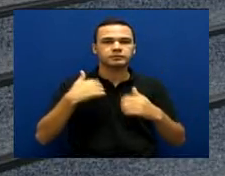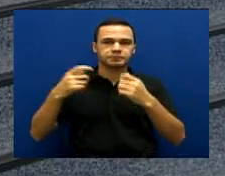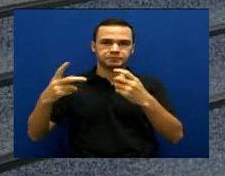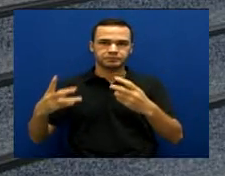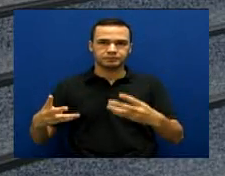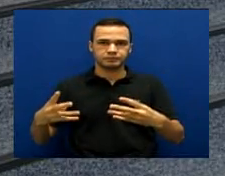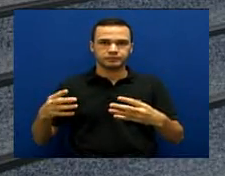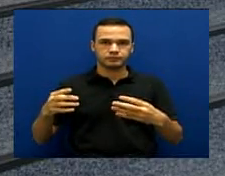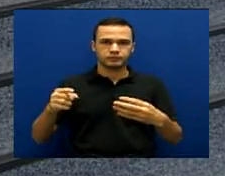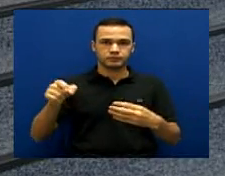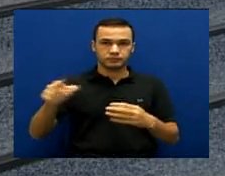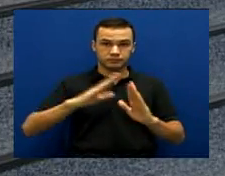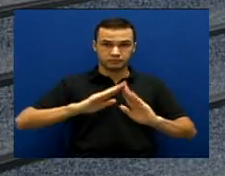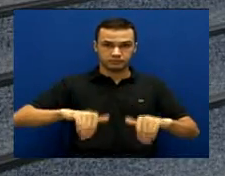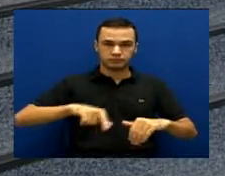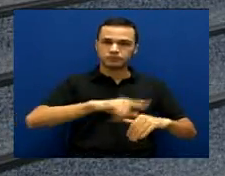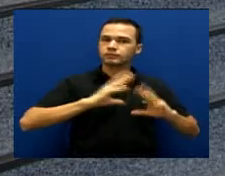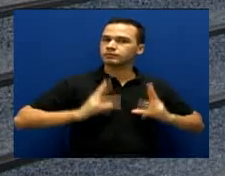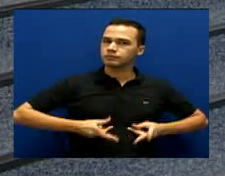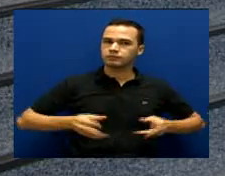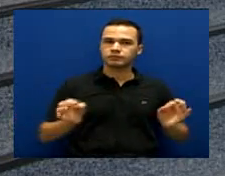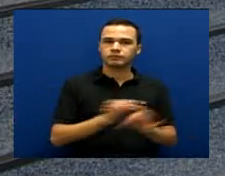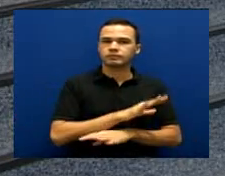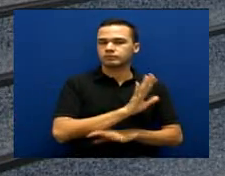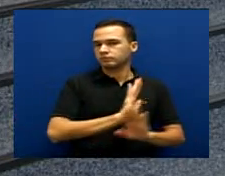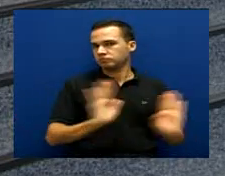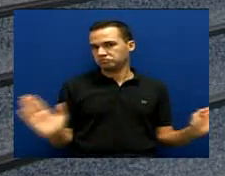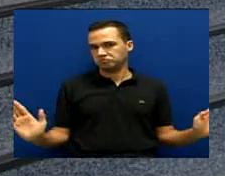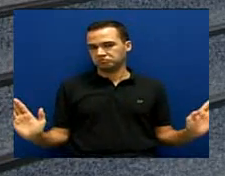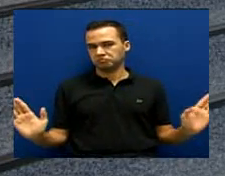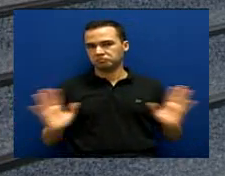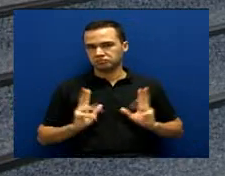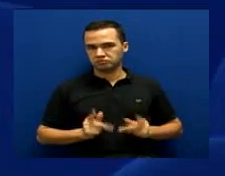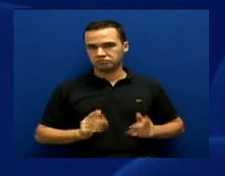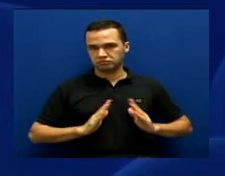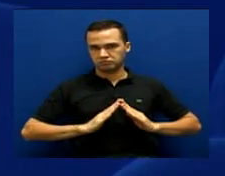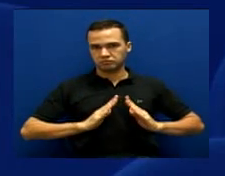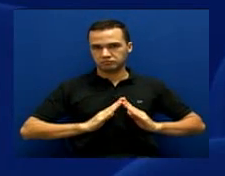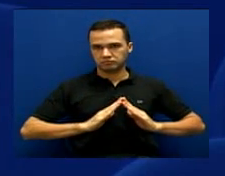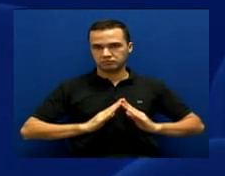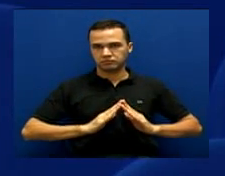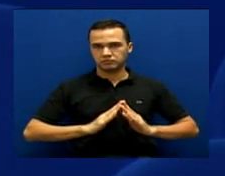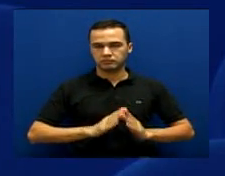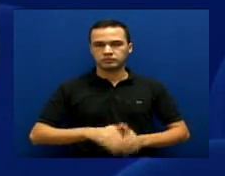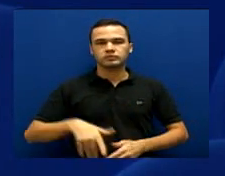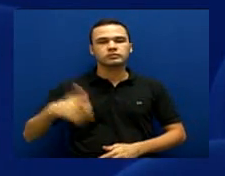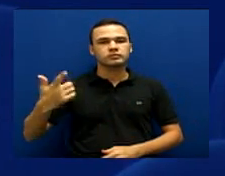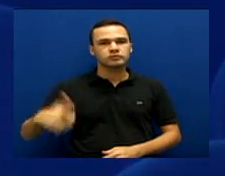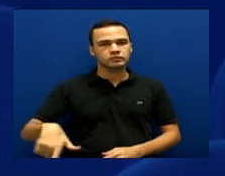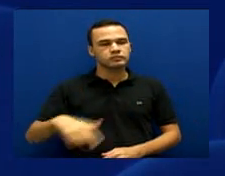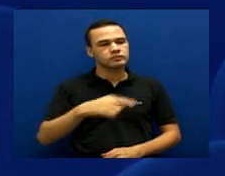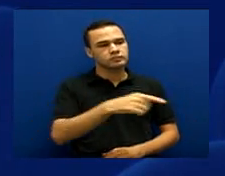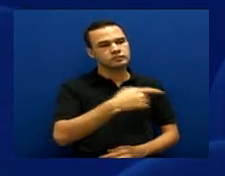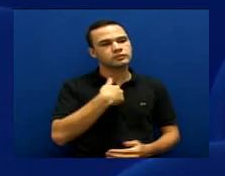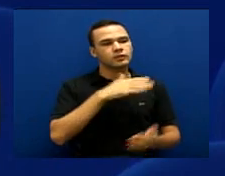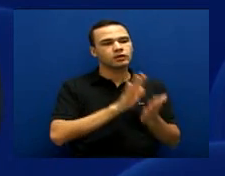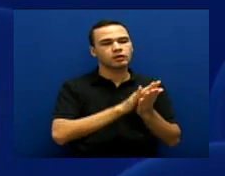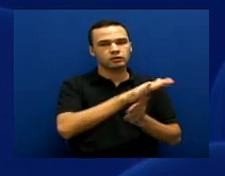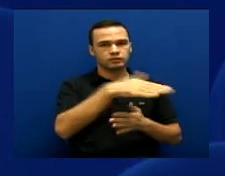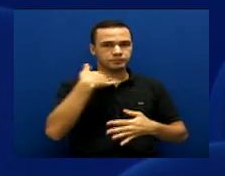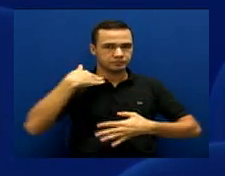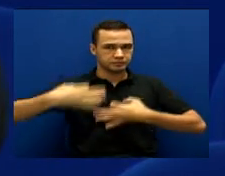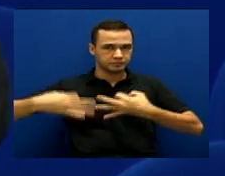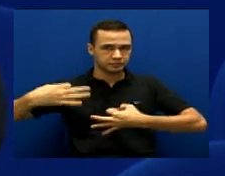claro que a requisição da santa casa já acabou é um cavaleiro só não mais uma vez com o sutil seu jurídico